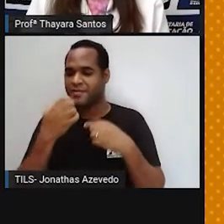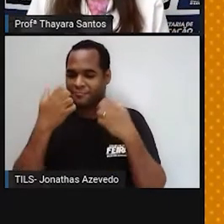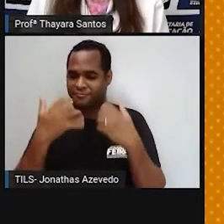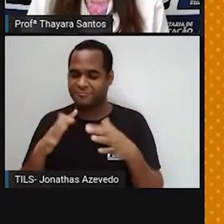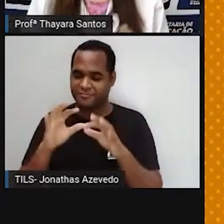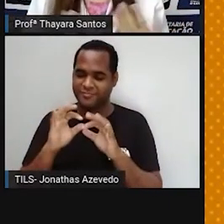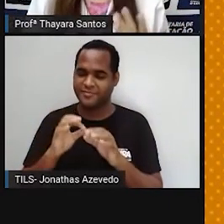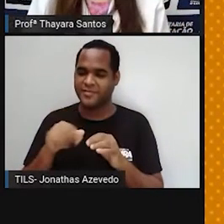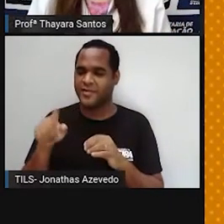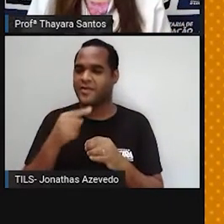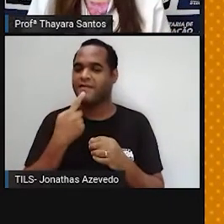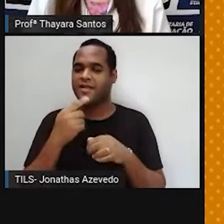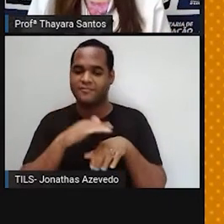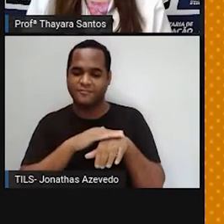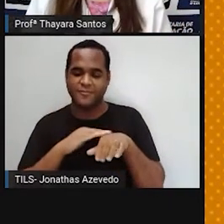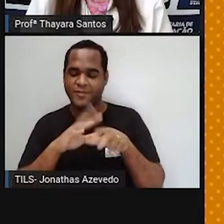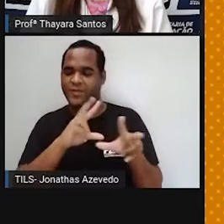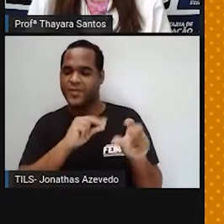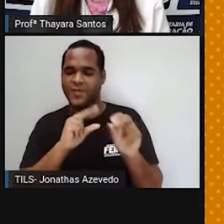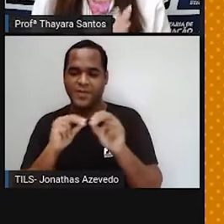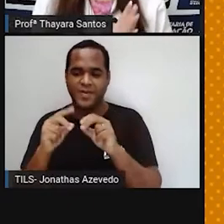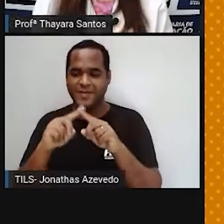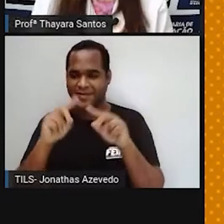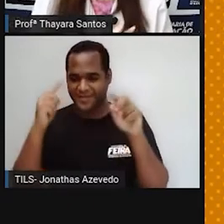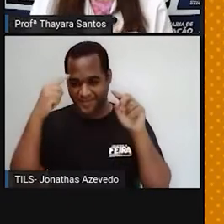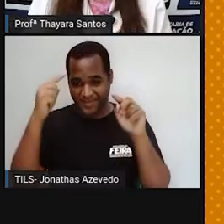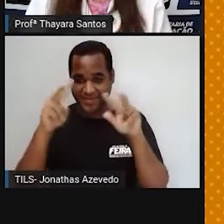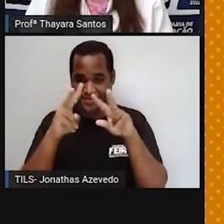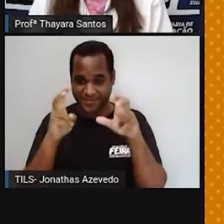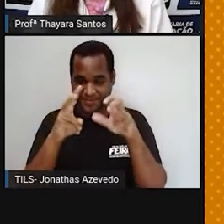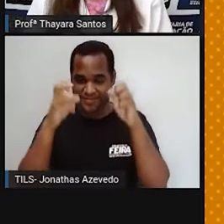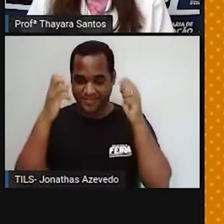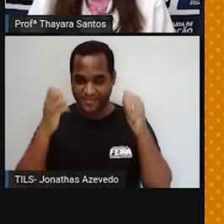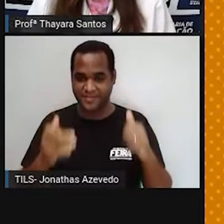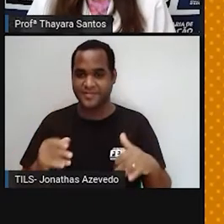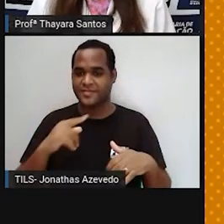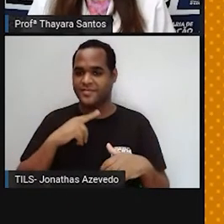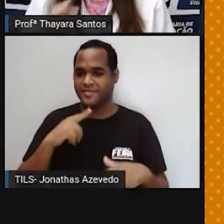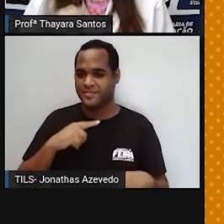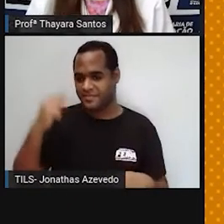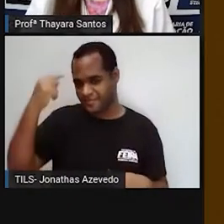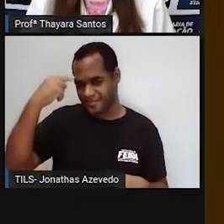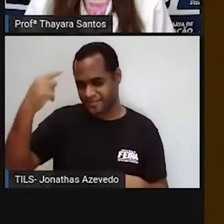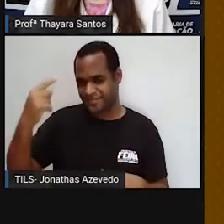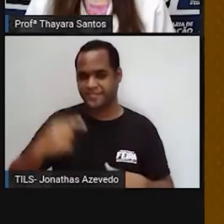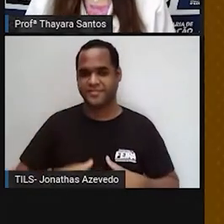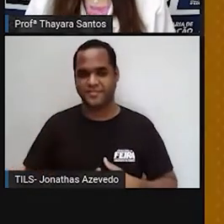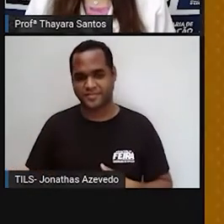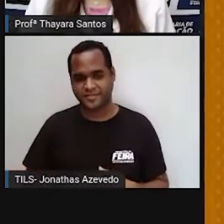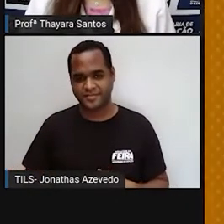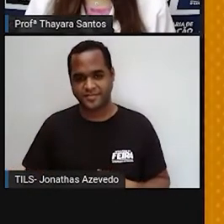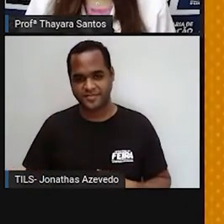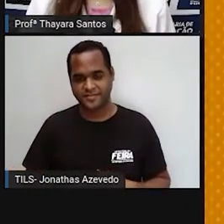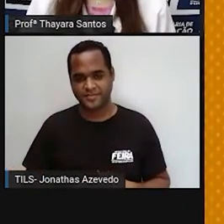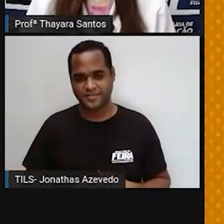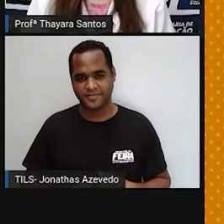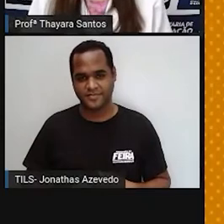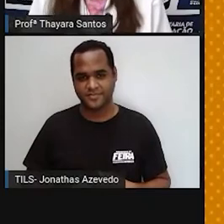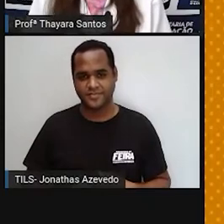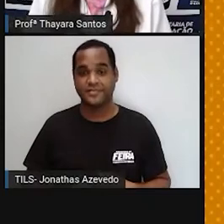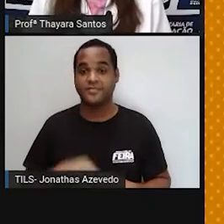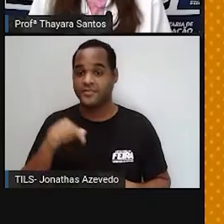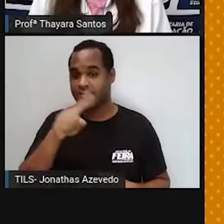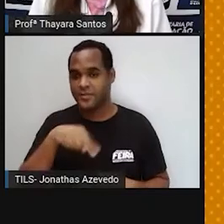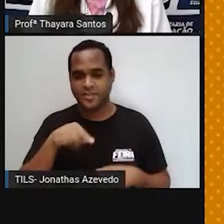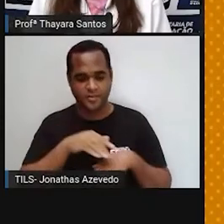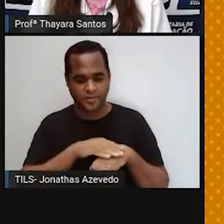hoje. Tenho certeza que muitos de vocês já devem ter visto o tema lá no primeiro slide que eu sempre coloco. Mas vamos lá descobrir sobre o que a gente vai